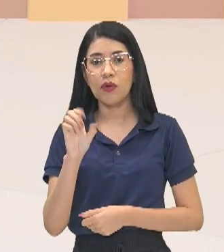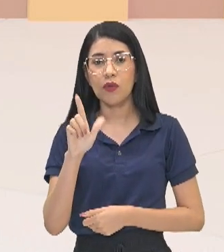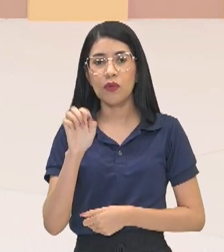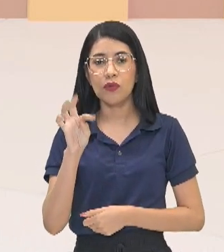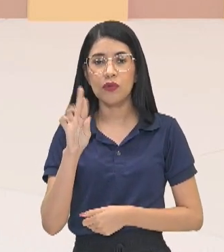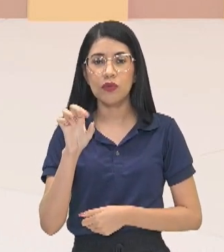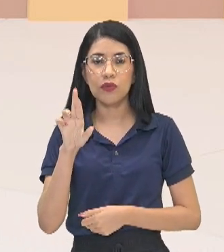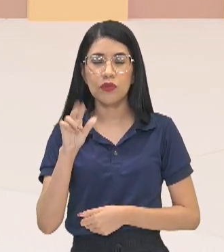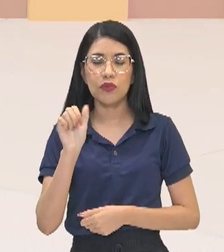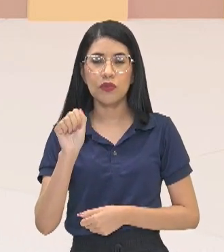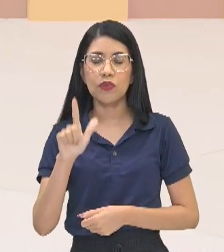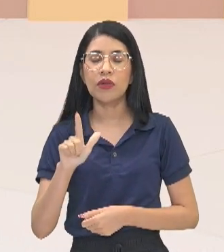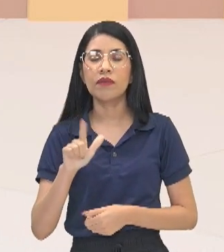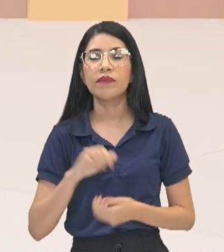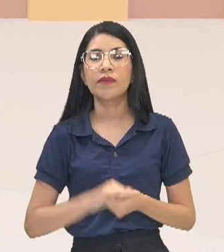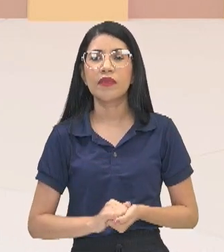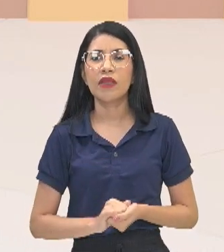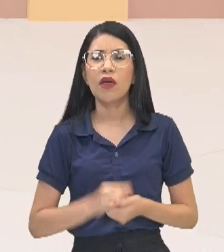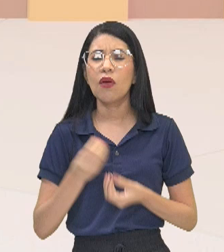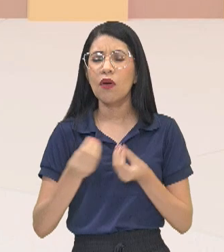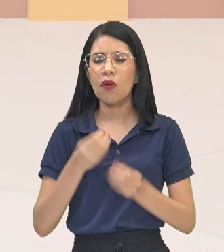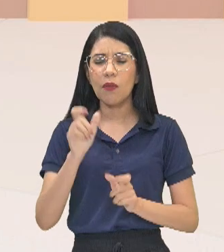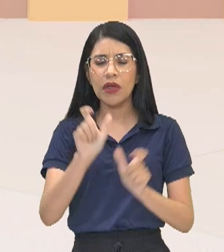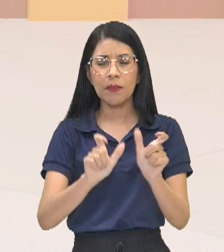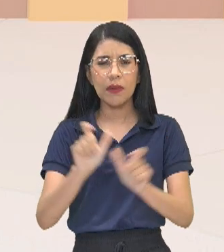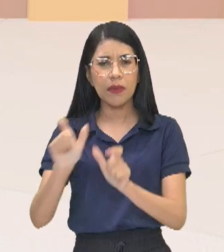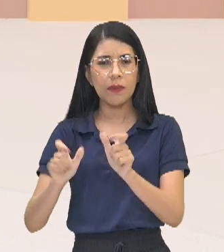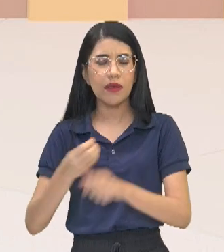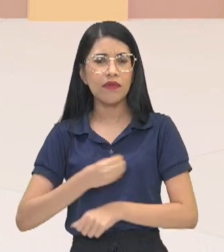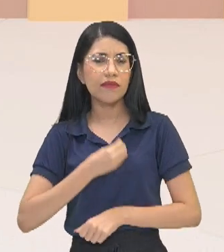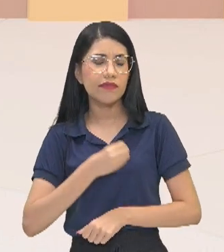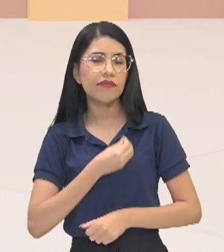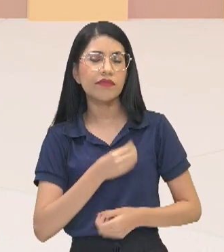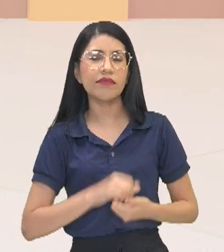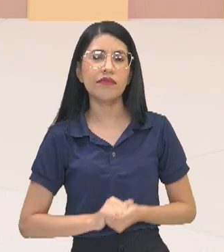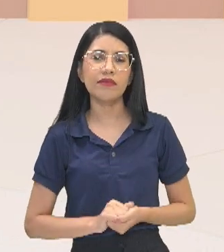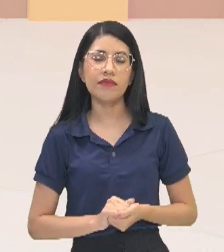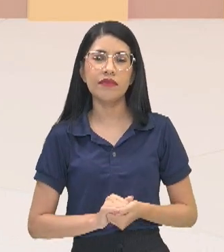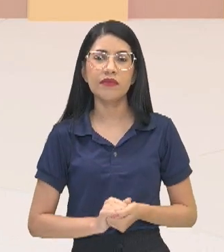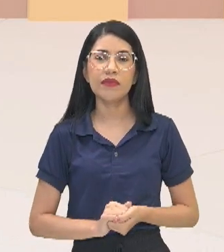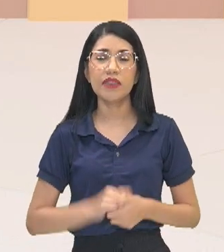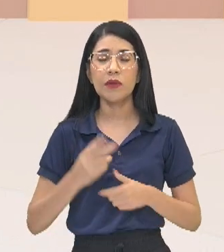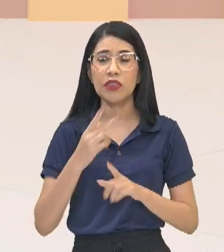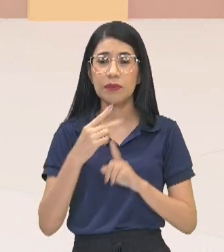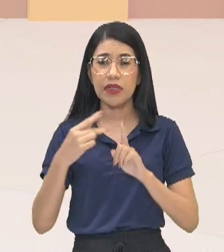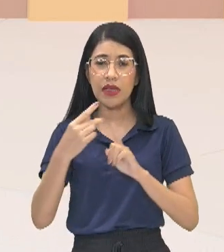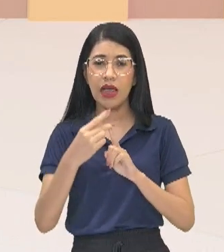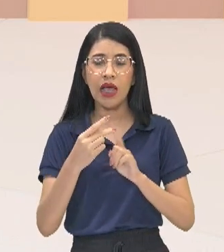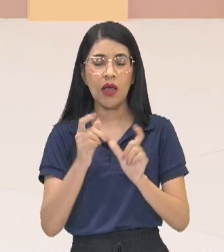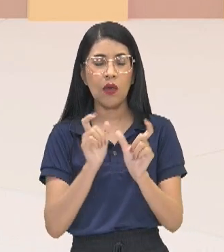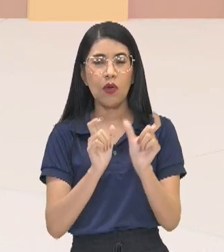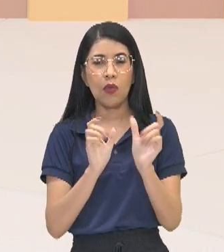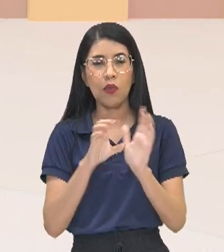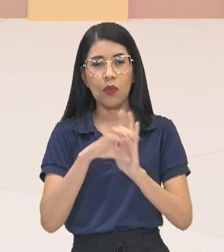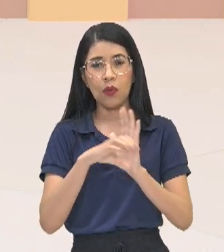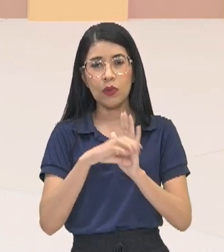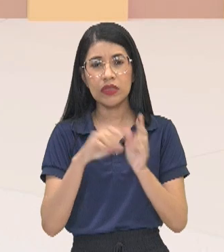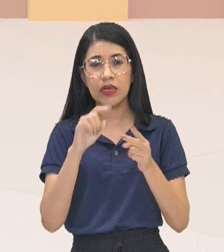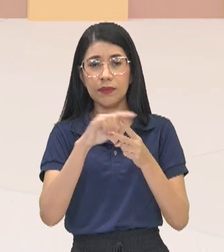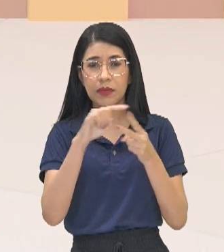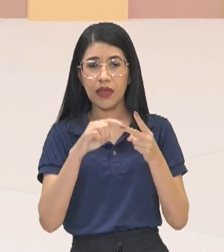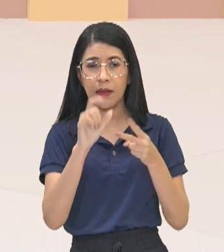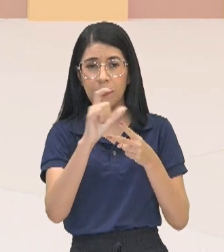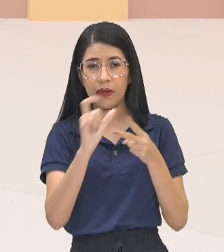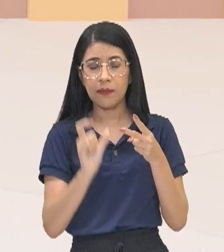viver das populações. E eles, olhando para esses dois conceitos, eles disseram, bom, existe hoje